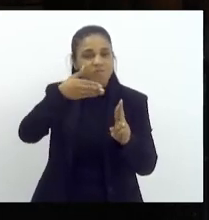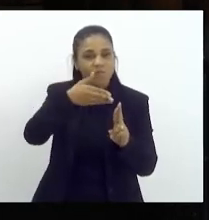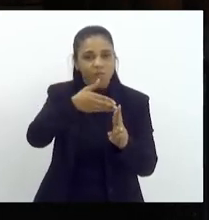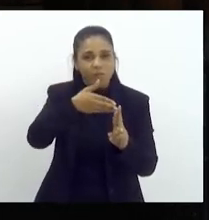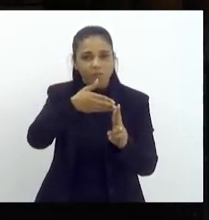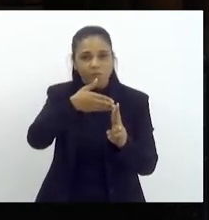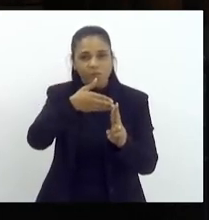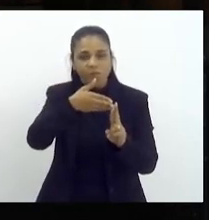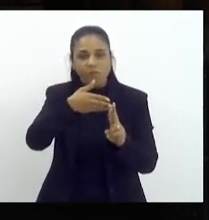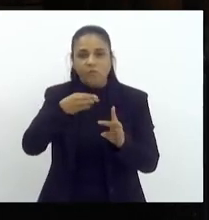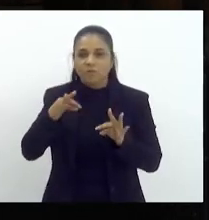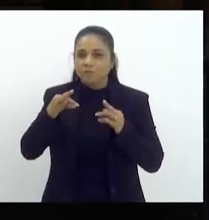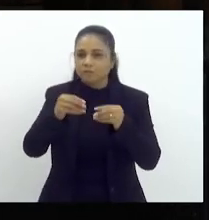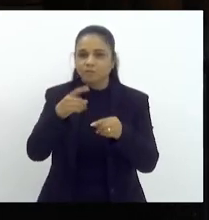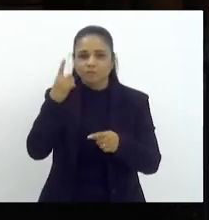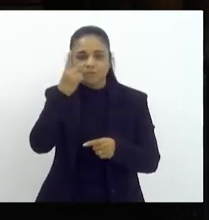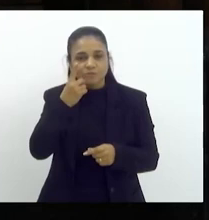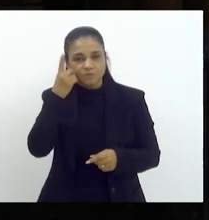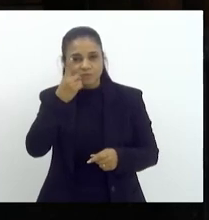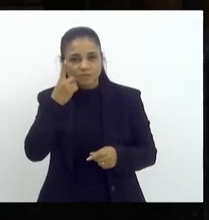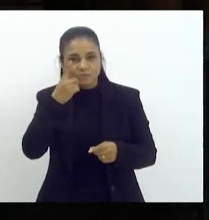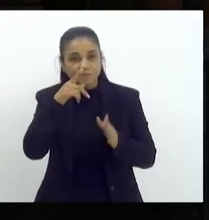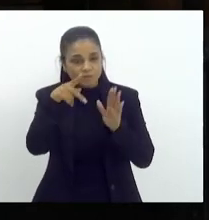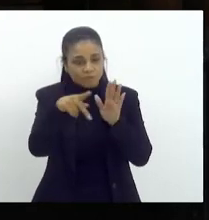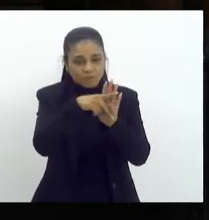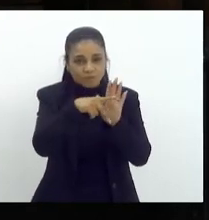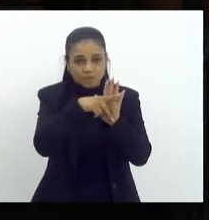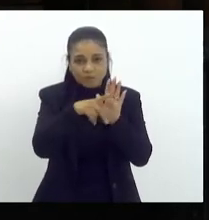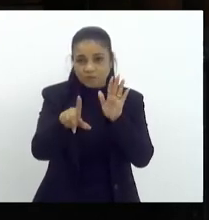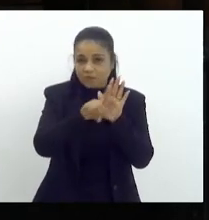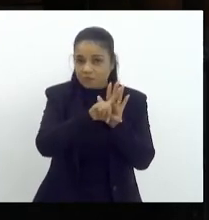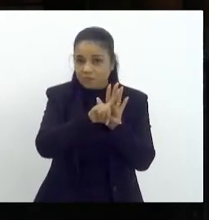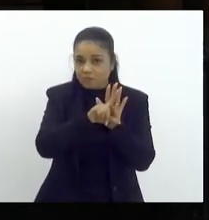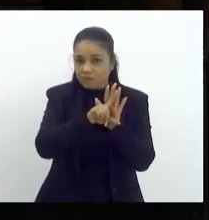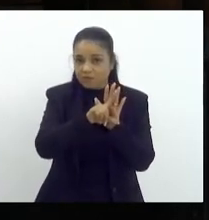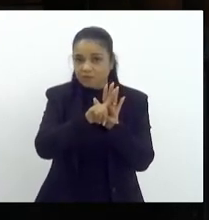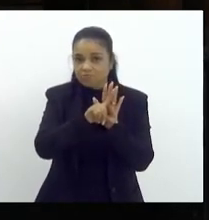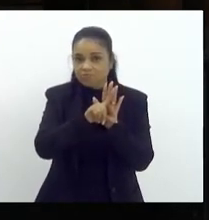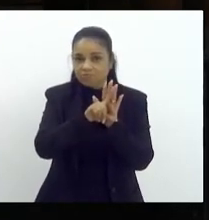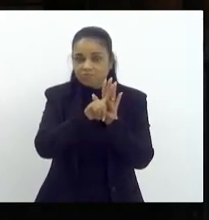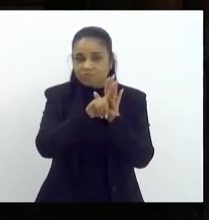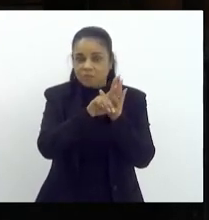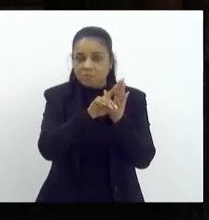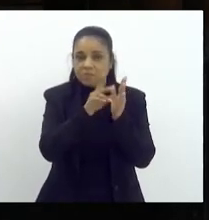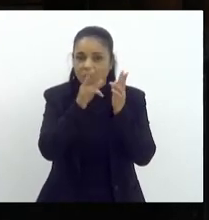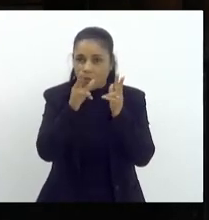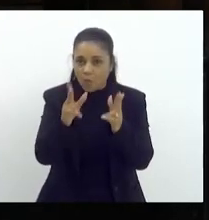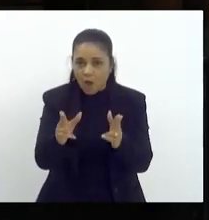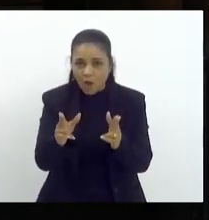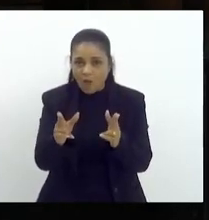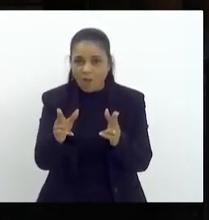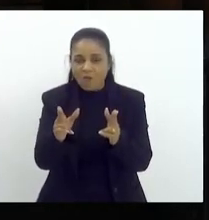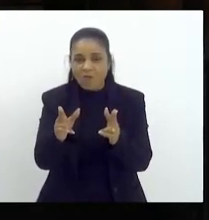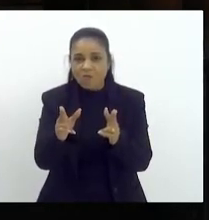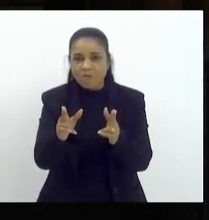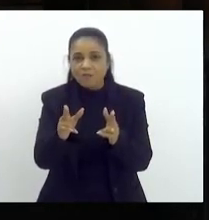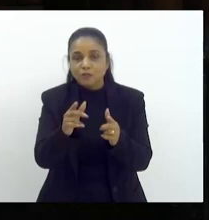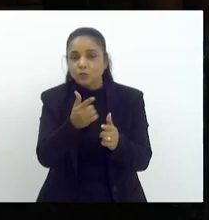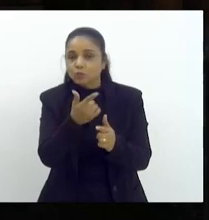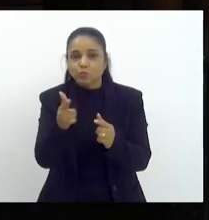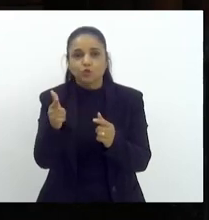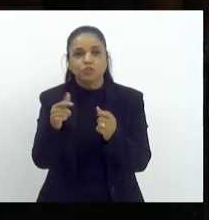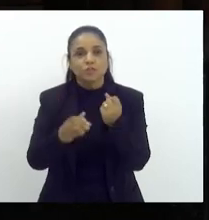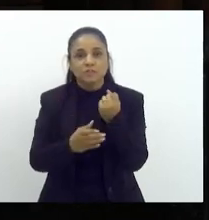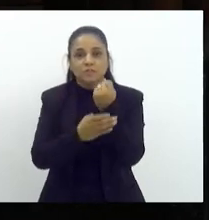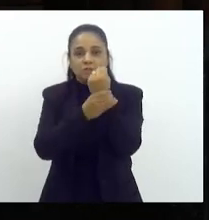a todos os deputados que detinham projetos de lei na mesma linha mas que não tinham segurança